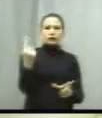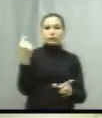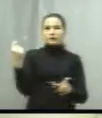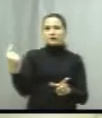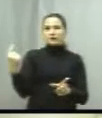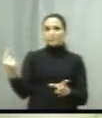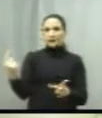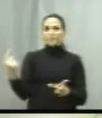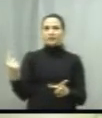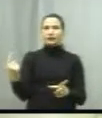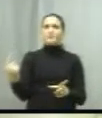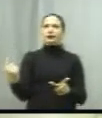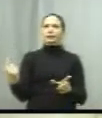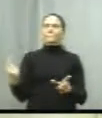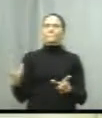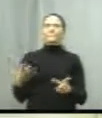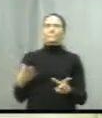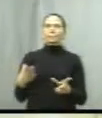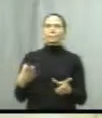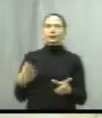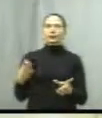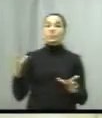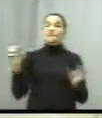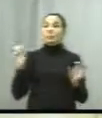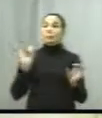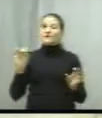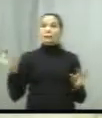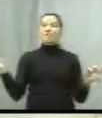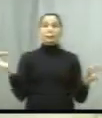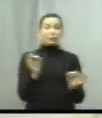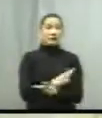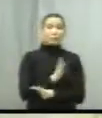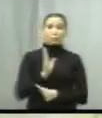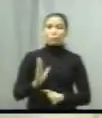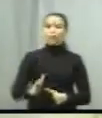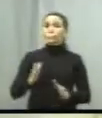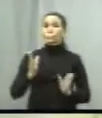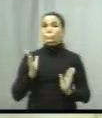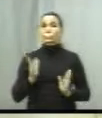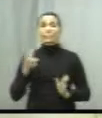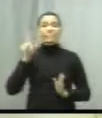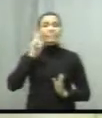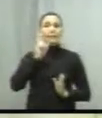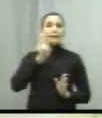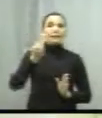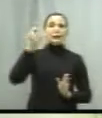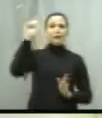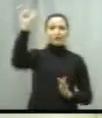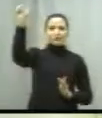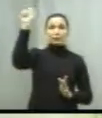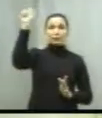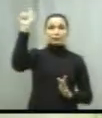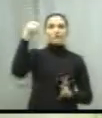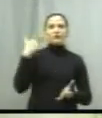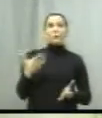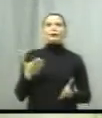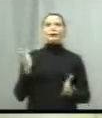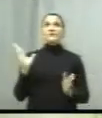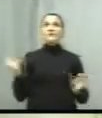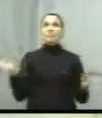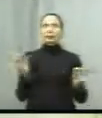Sabonete e vereador Dr. Helder, se terminasse hoje, já seria uma grande vitória para a cidade de Araraquara. Se terminasse hoje, vereador